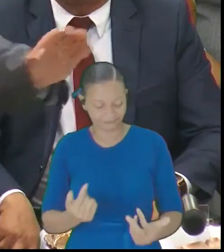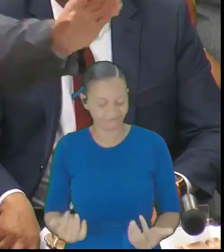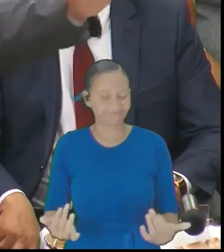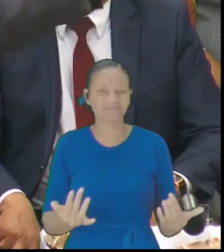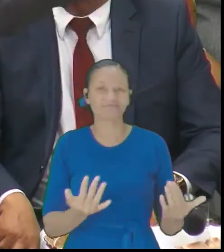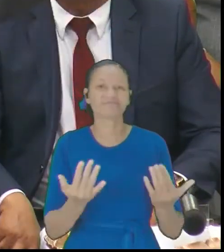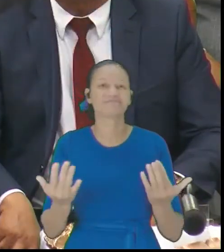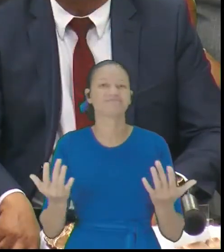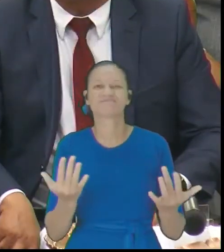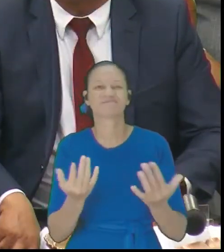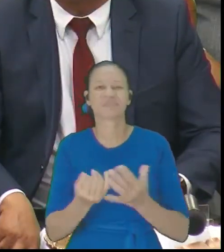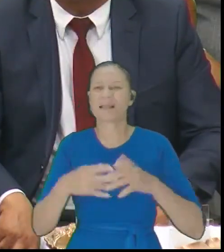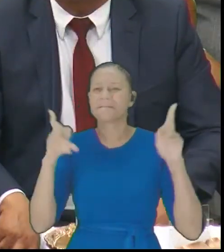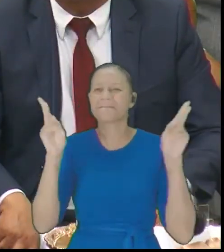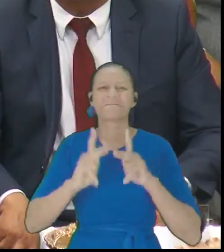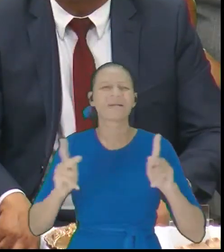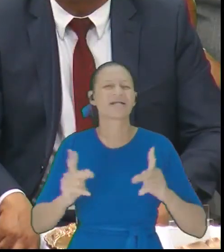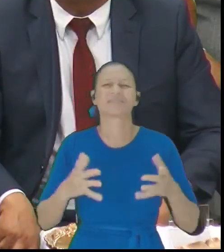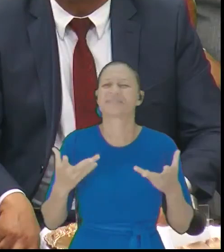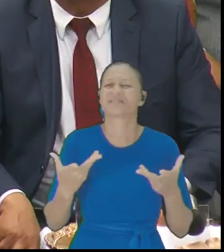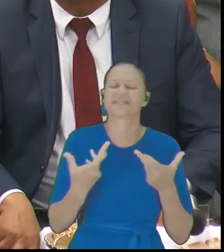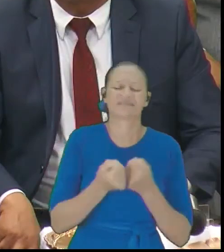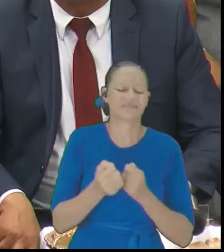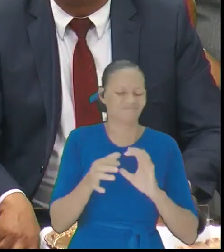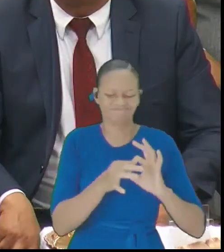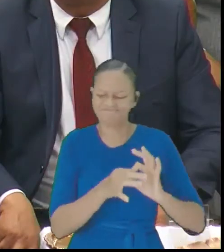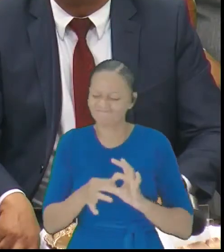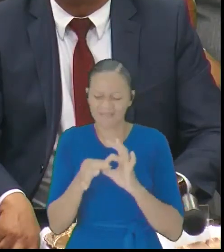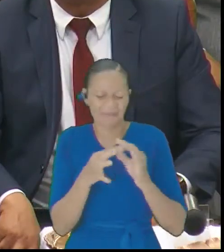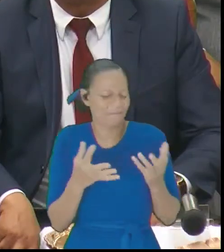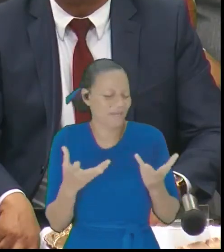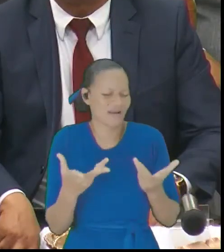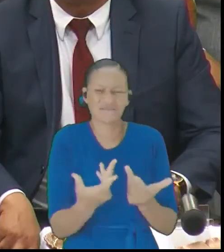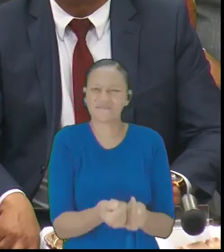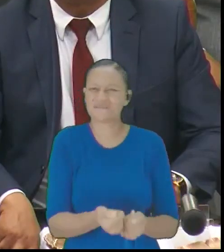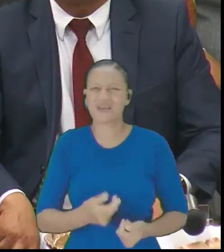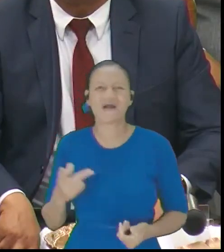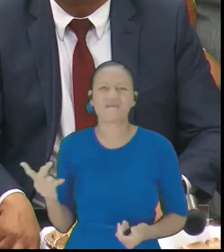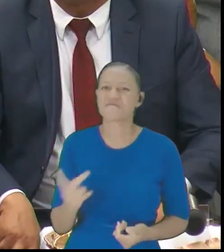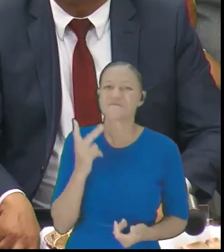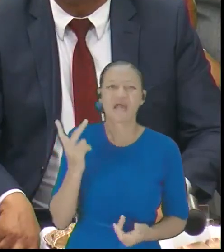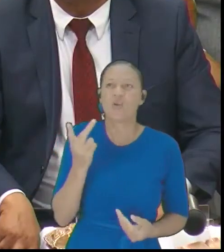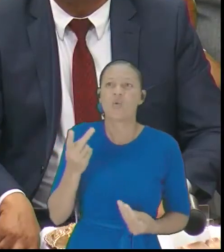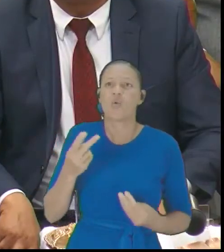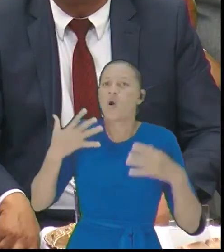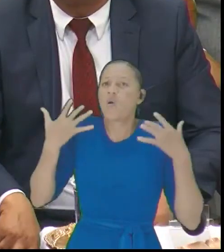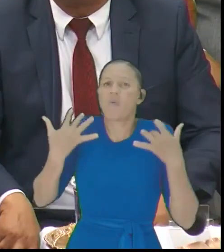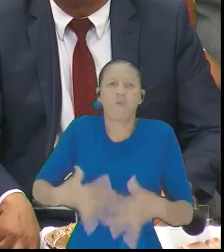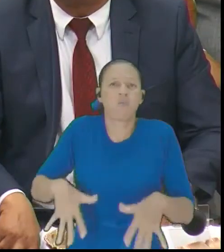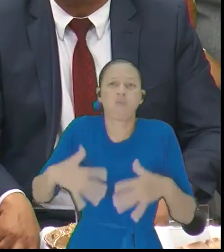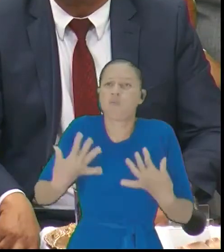Oh, irmão, a paz não tem preço, a comunhão não tem preço, não tem preço, não tem preço.